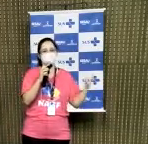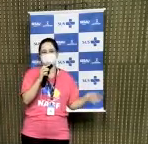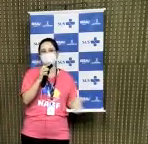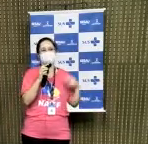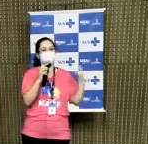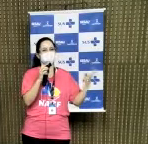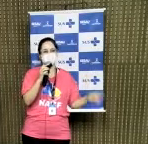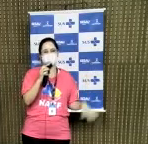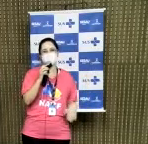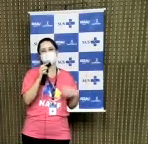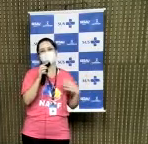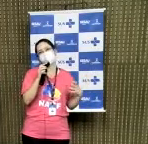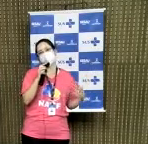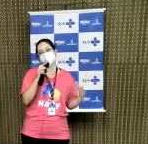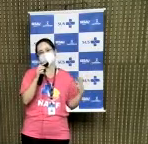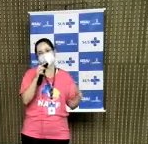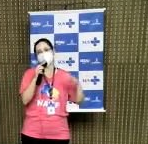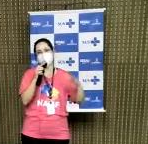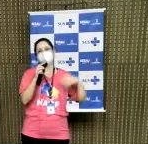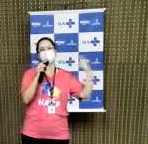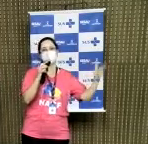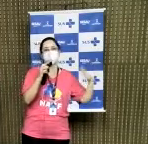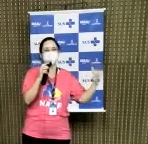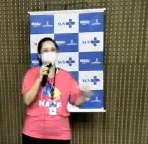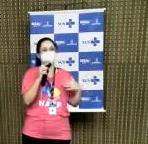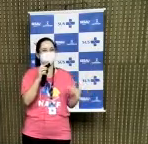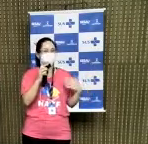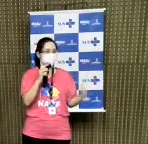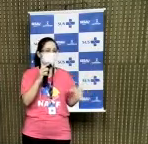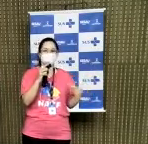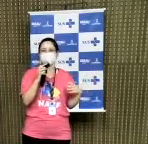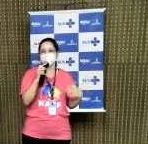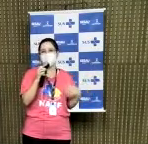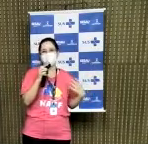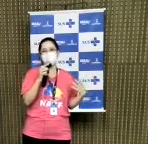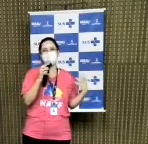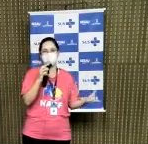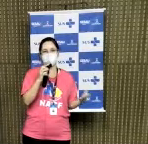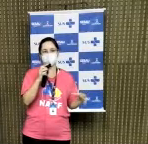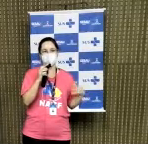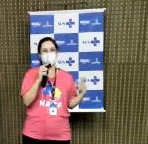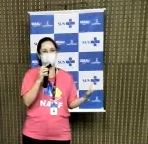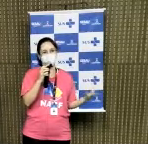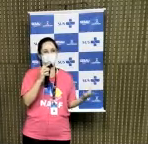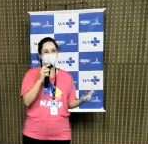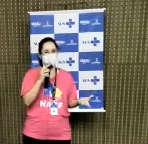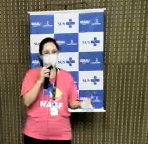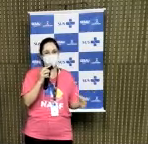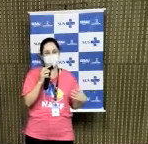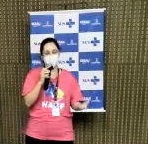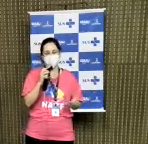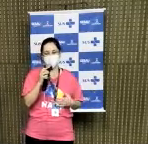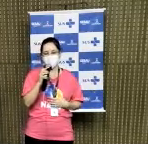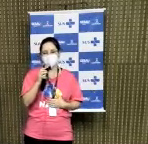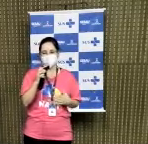de tabagismo, emagreçusa, então a gente vê que daqui para frente a tendência desses indicadores é melhorar, ter uma melhora, né,